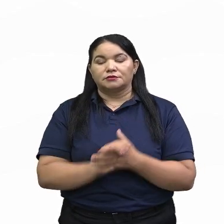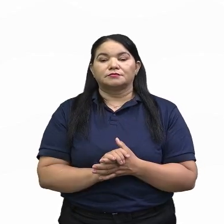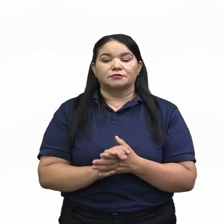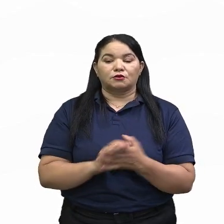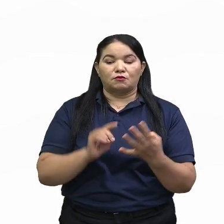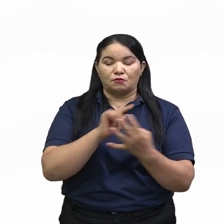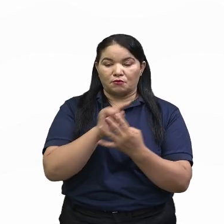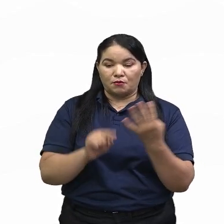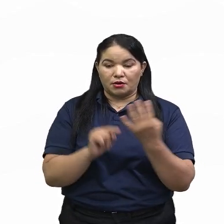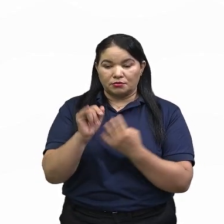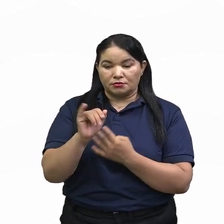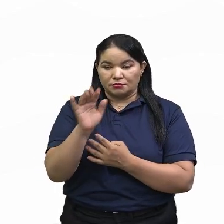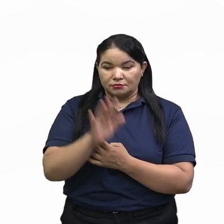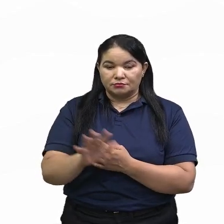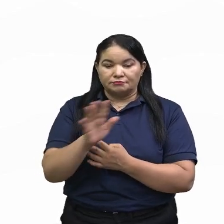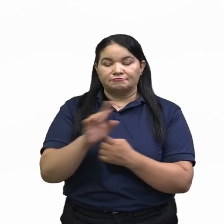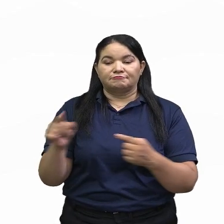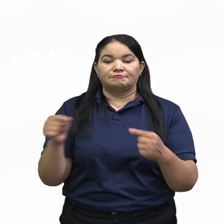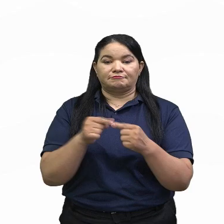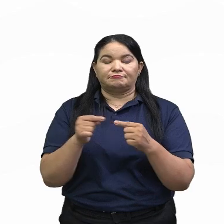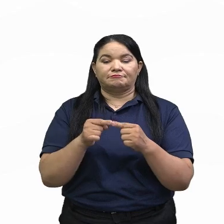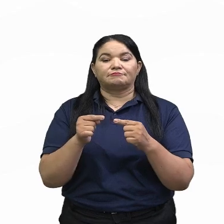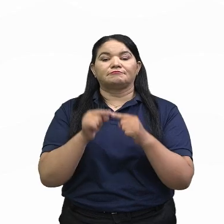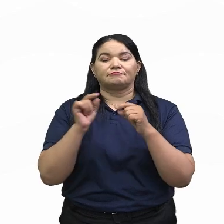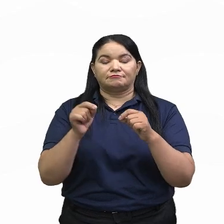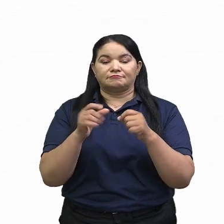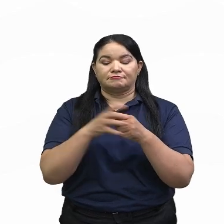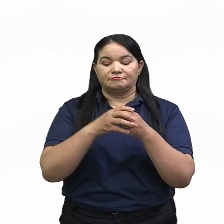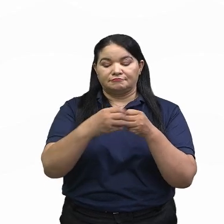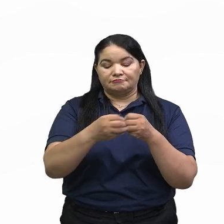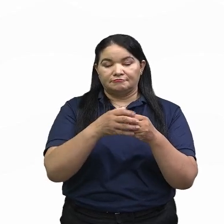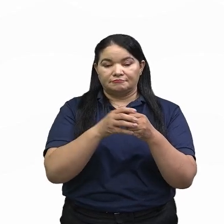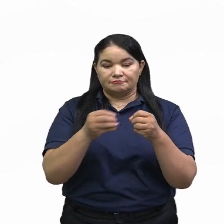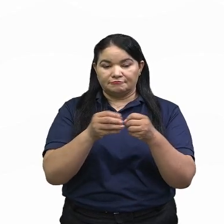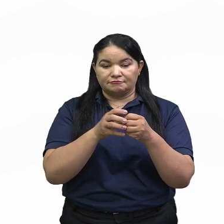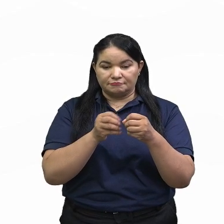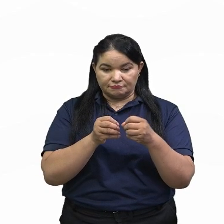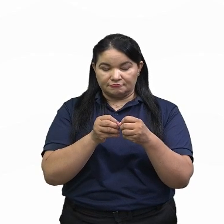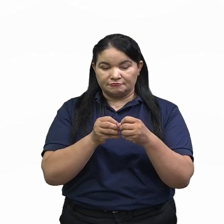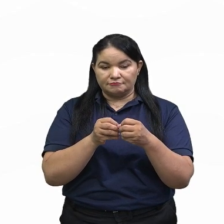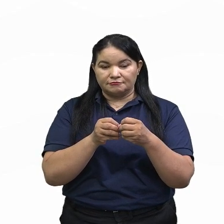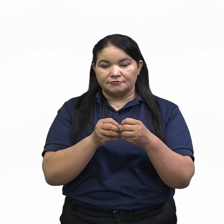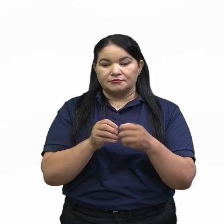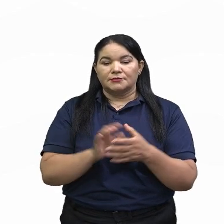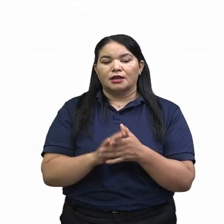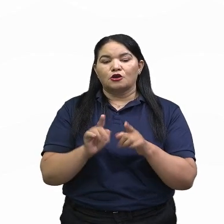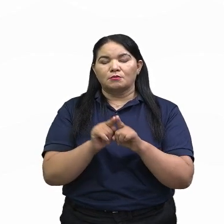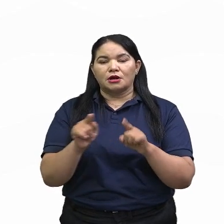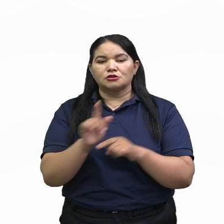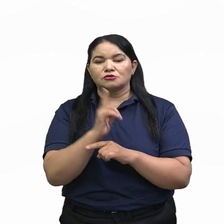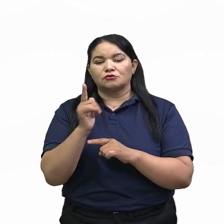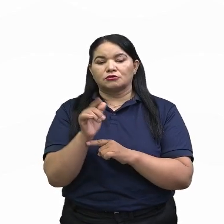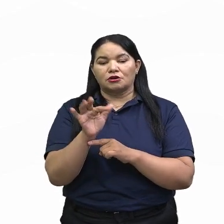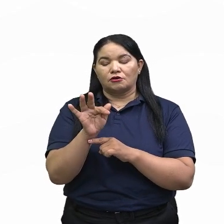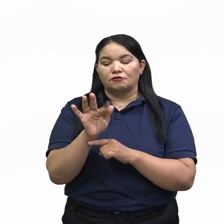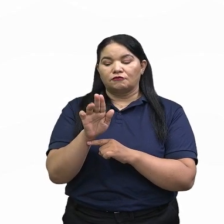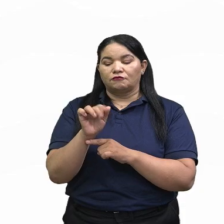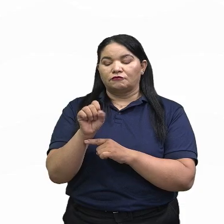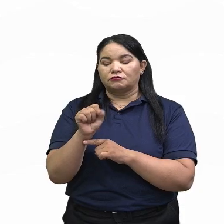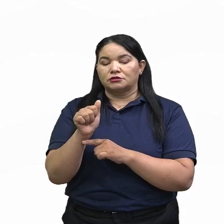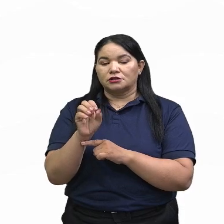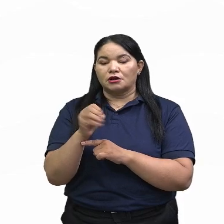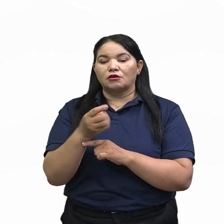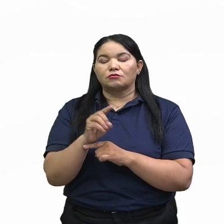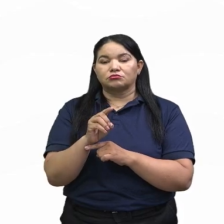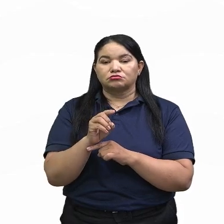imagens, nós temos aí a aplicação da fissão nuclear. Mas o que é a fusão? O nome já está